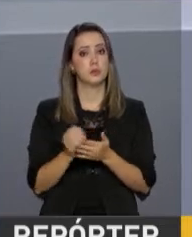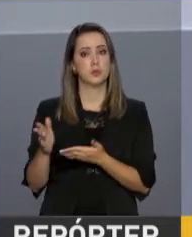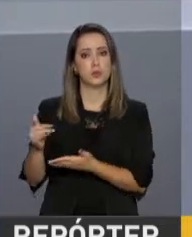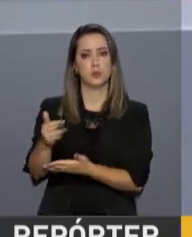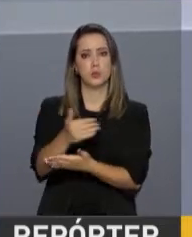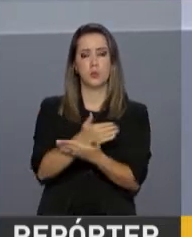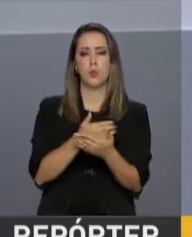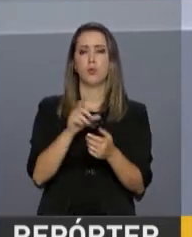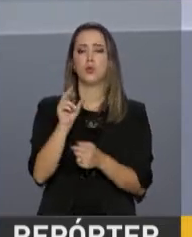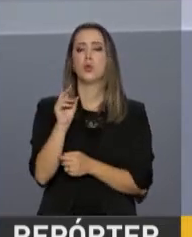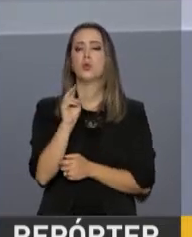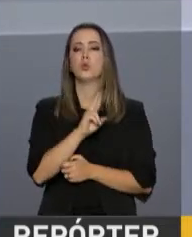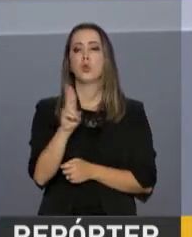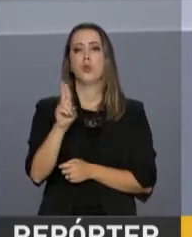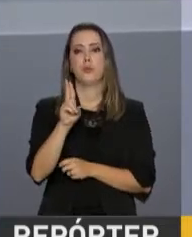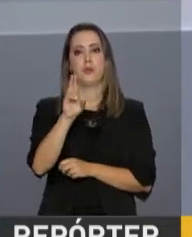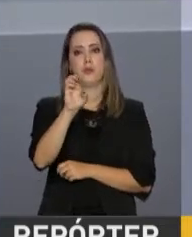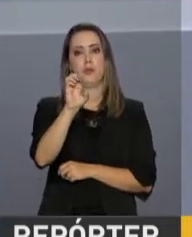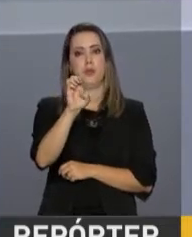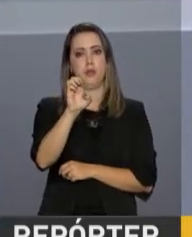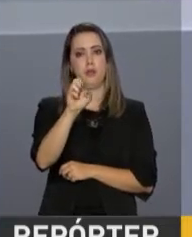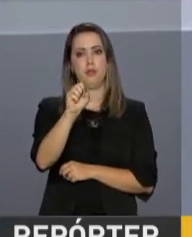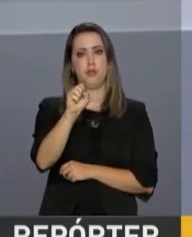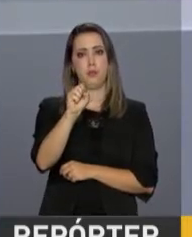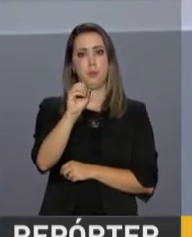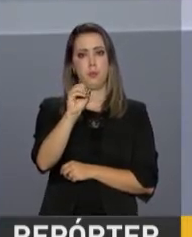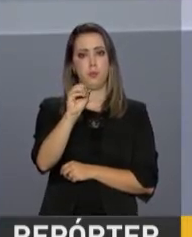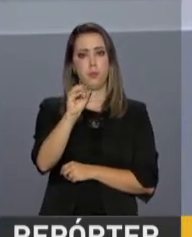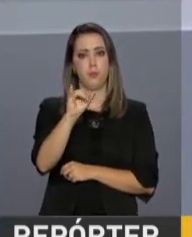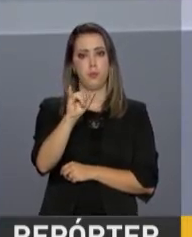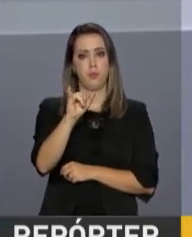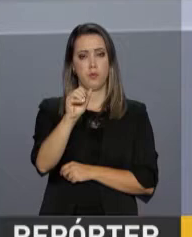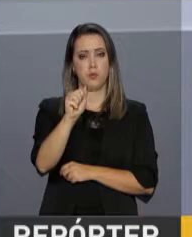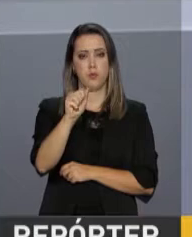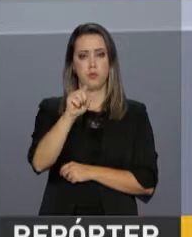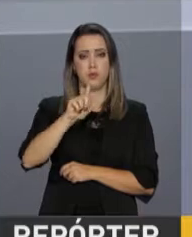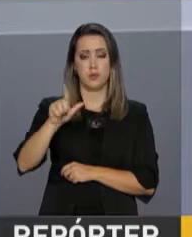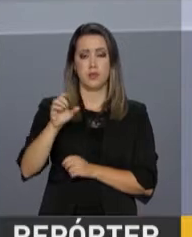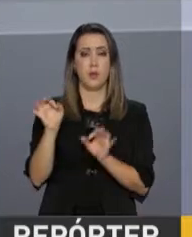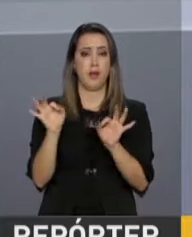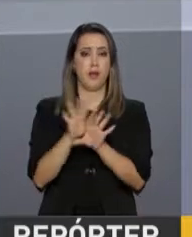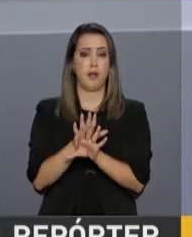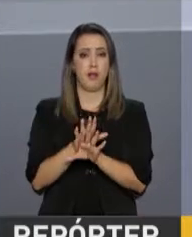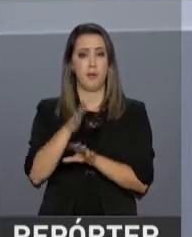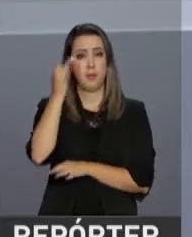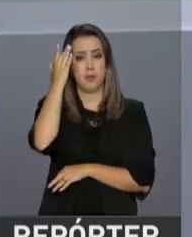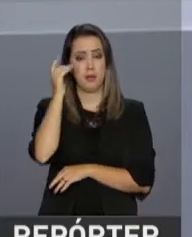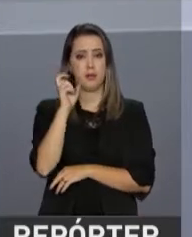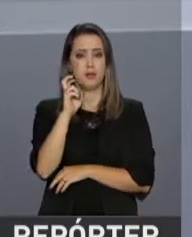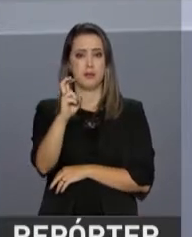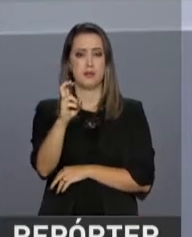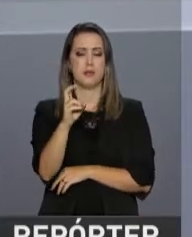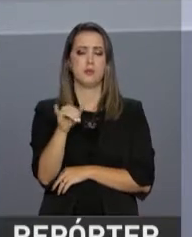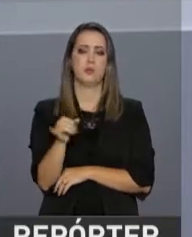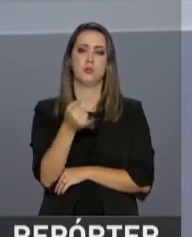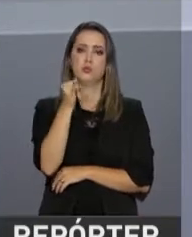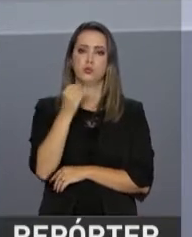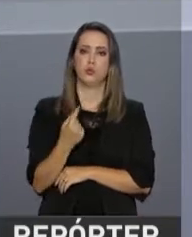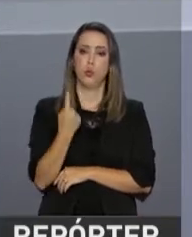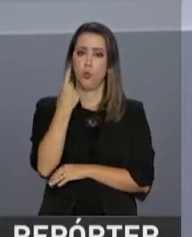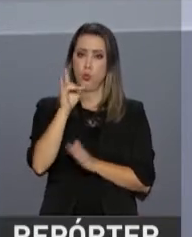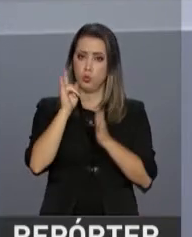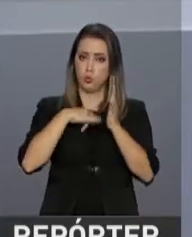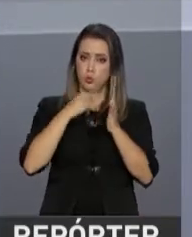do e social referente ao mês de dezembro termina amanhã dia 5 de janeiro o documento reúne em uma única guia